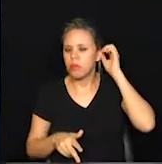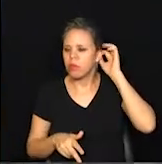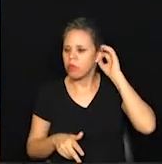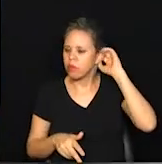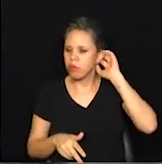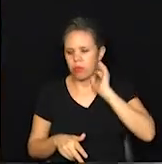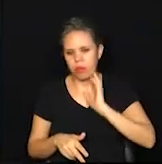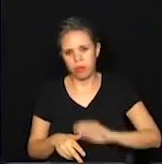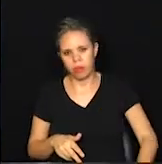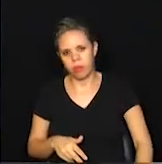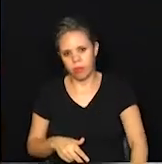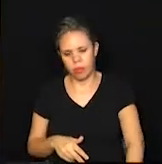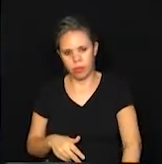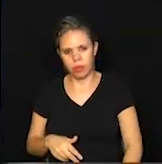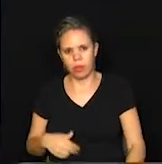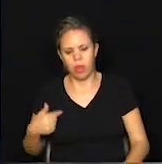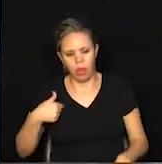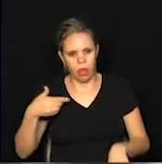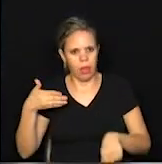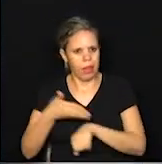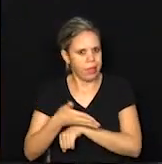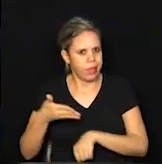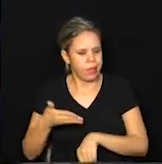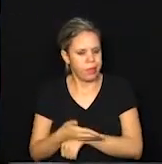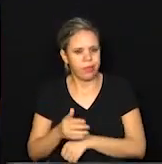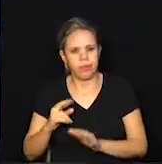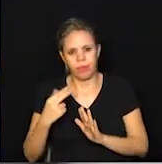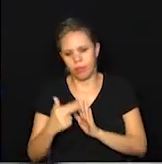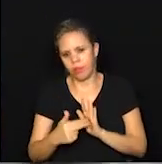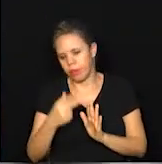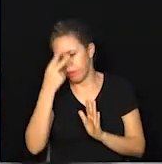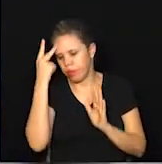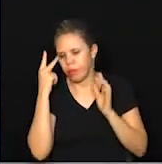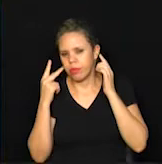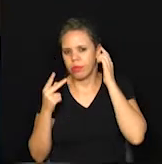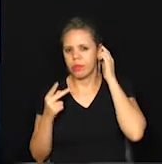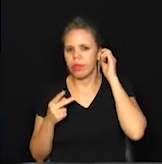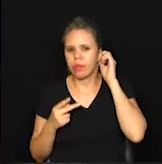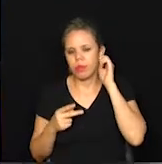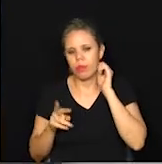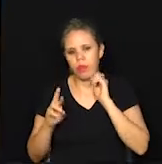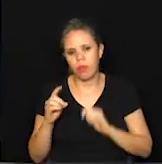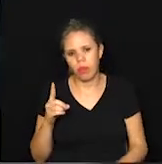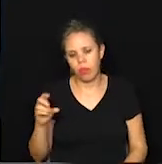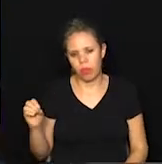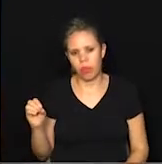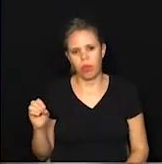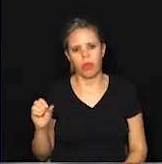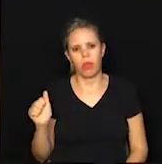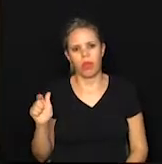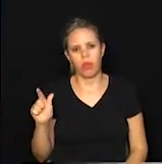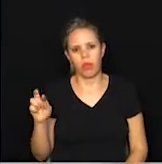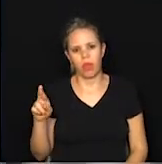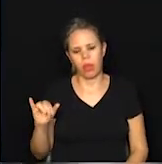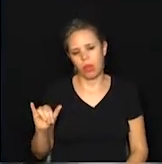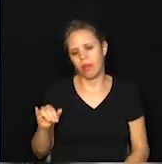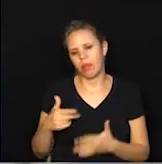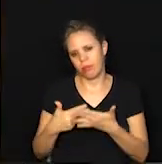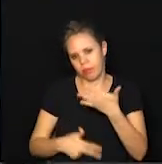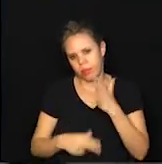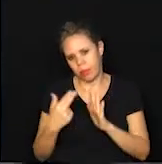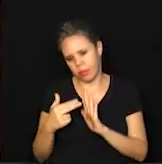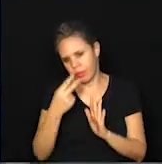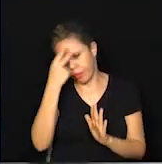alguns. Eu fiz parte, Aldrey Feix fez parte, Ronald Tanimoto, algum pessoal,